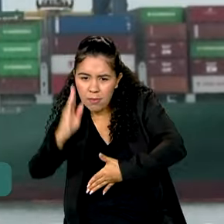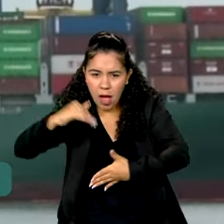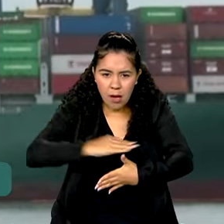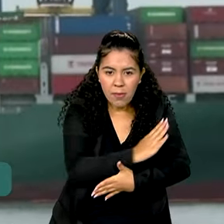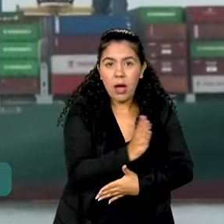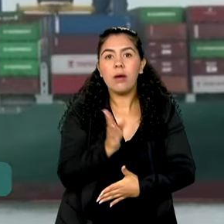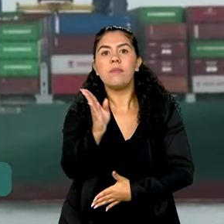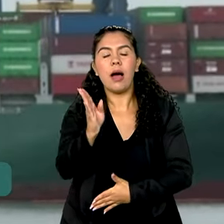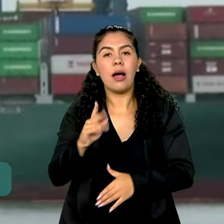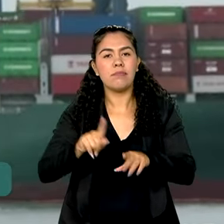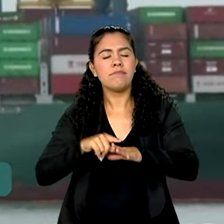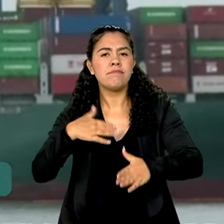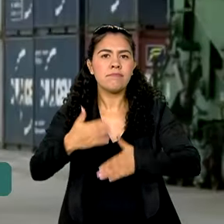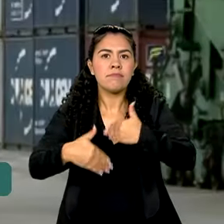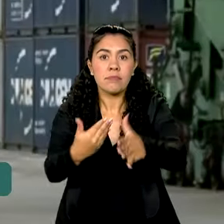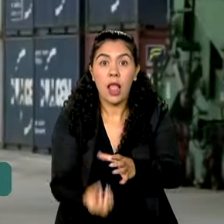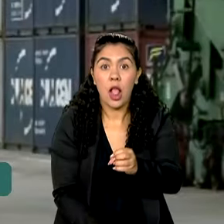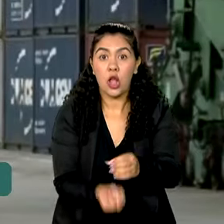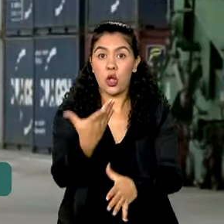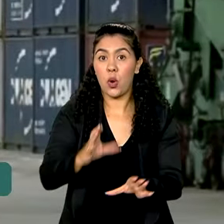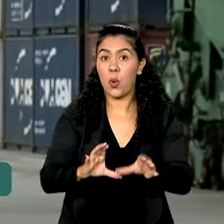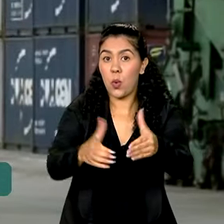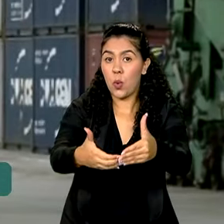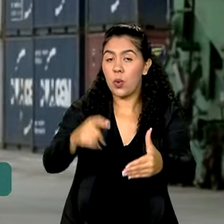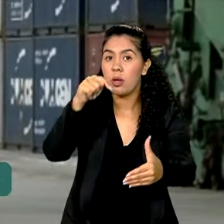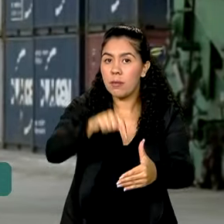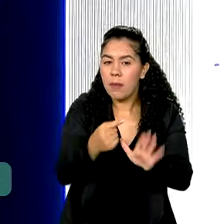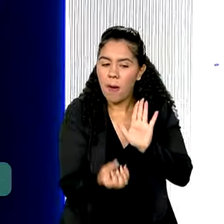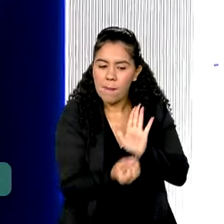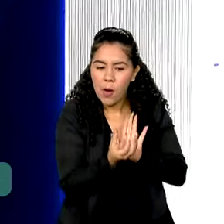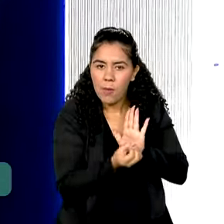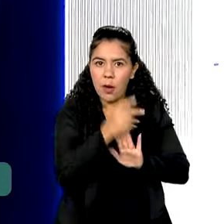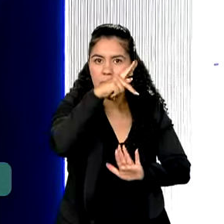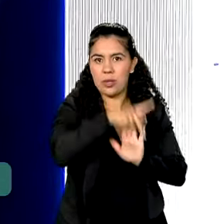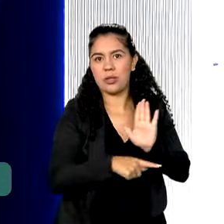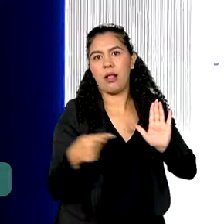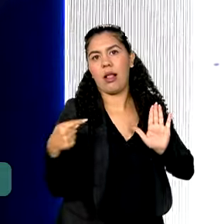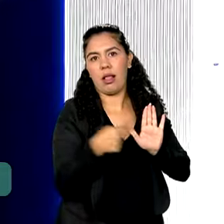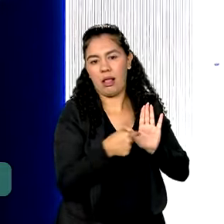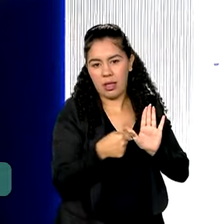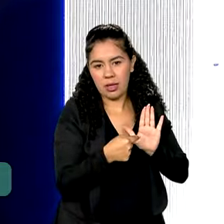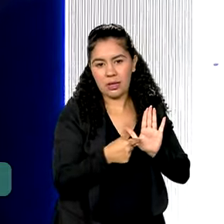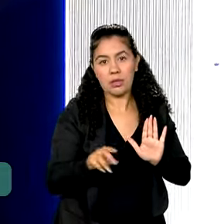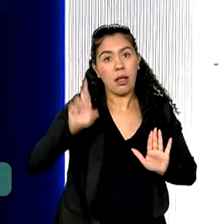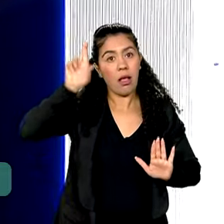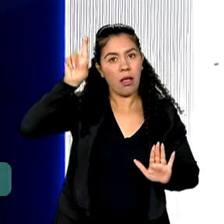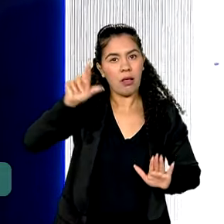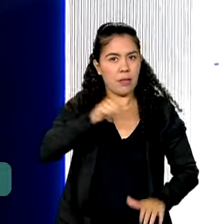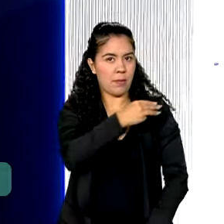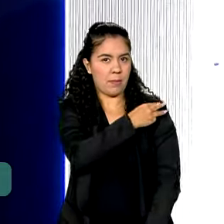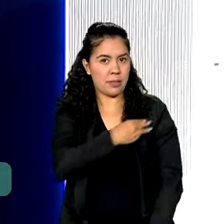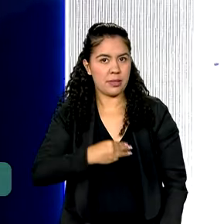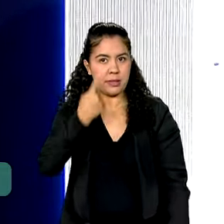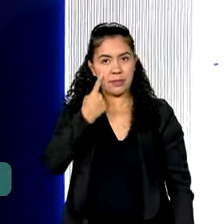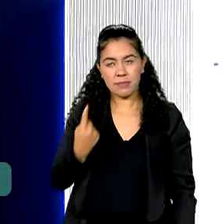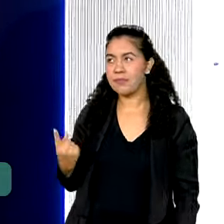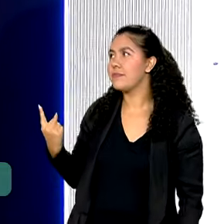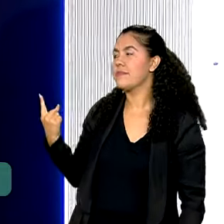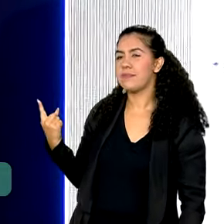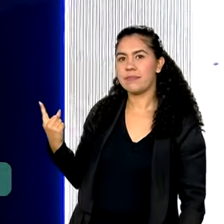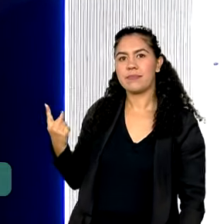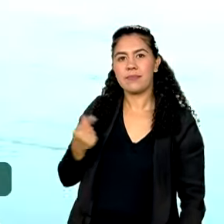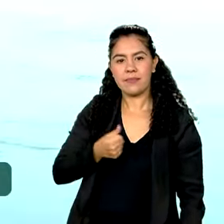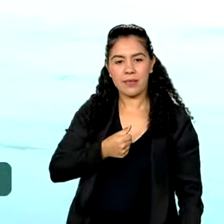depois, foi criado um comitê para a elaboração do projeto sob a coordenação da ministra do Planejamento e Orçamento,